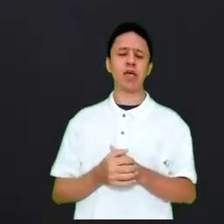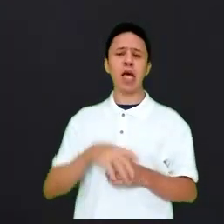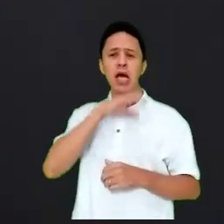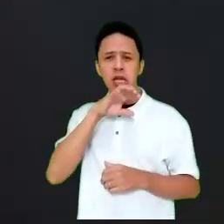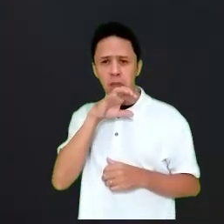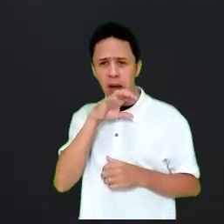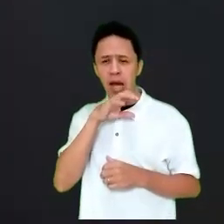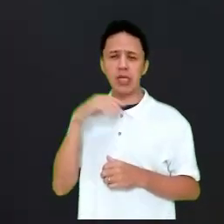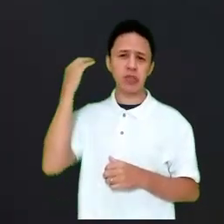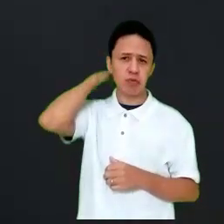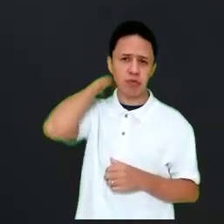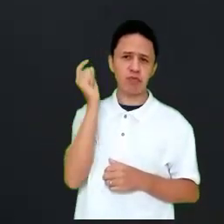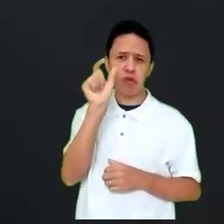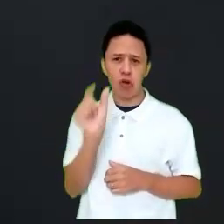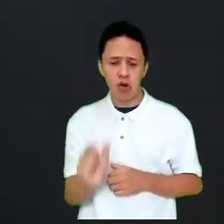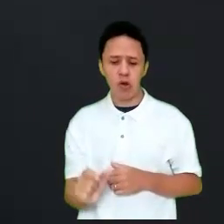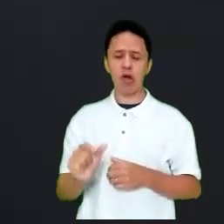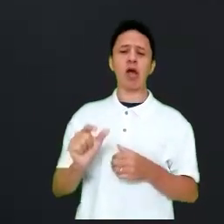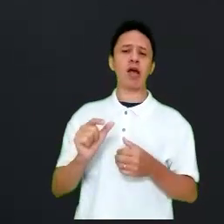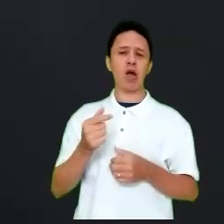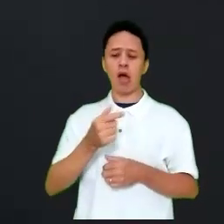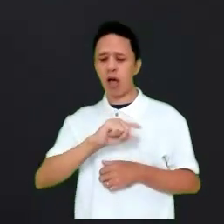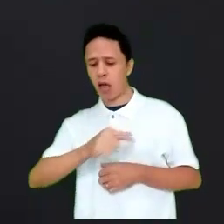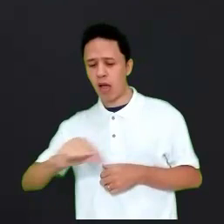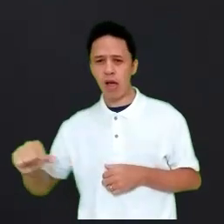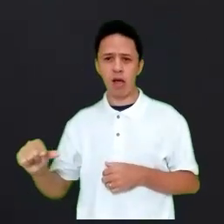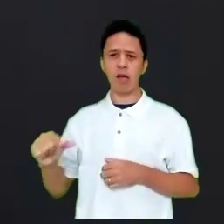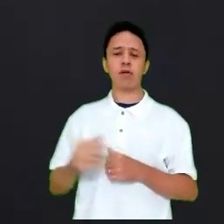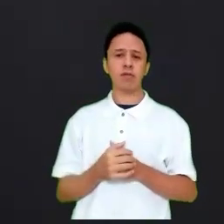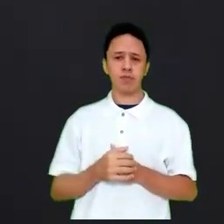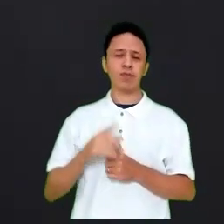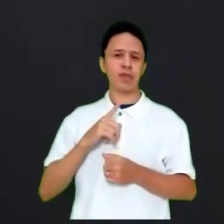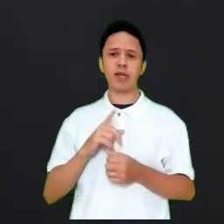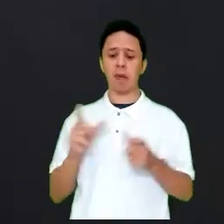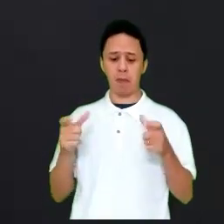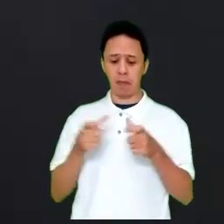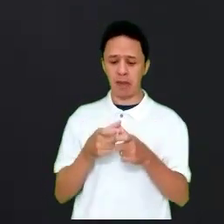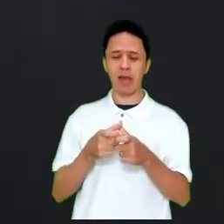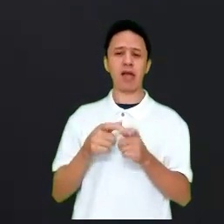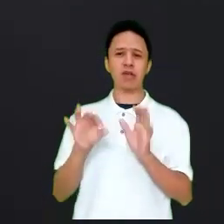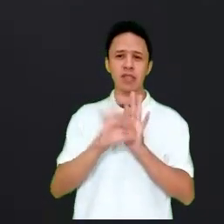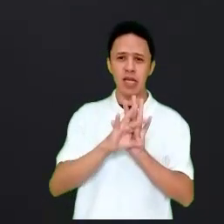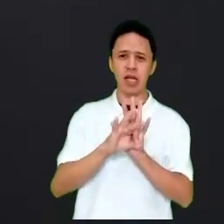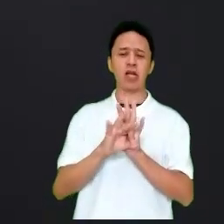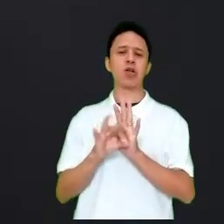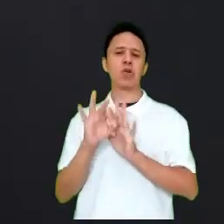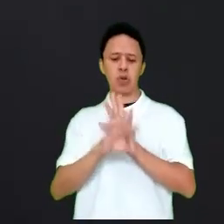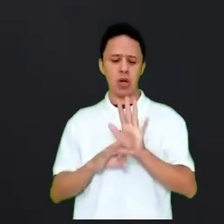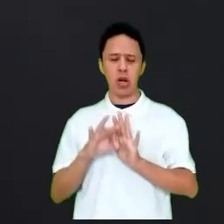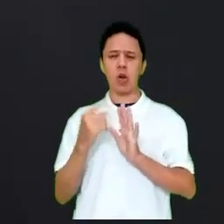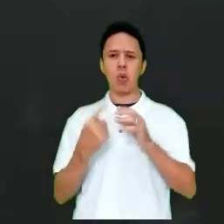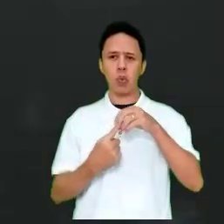animais, vertebrados, invertebrados vão ter diferentes modalidades, os seres micro e os unicelulares também vão ter as